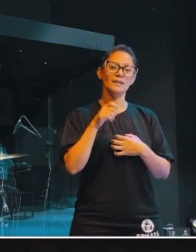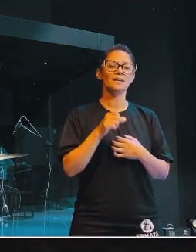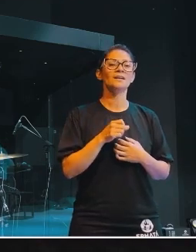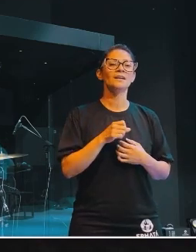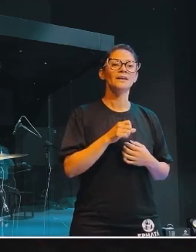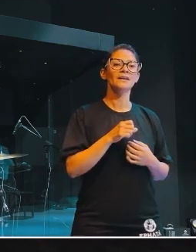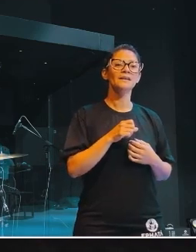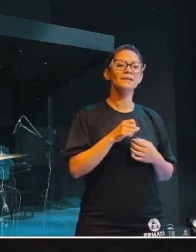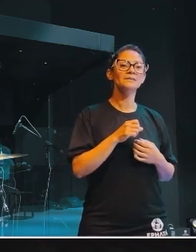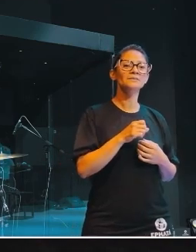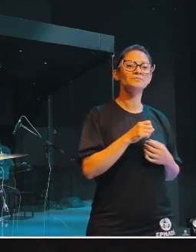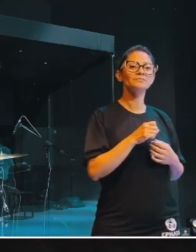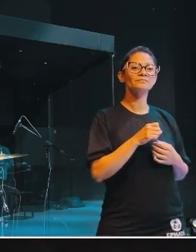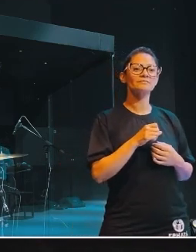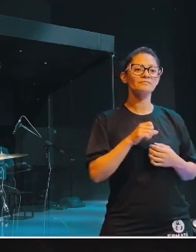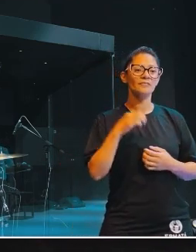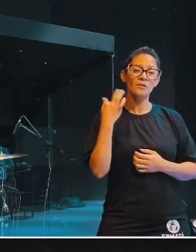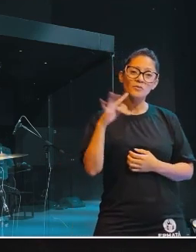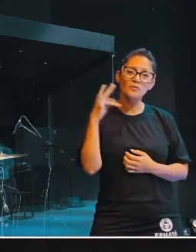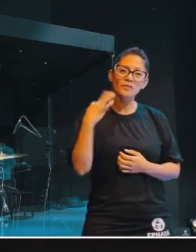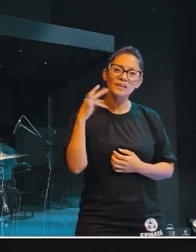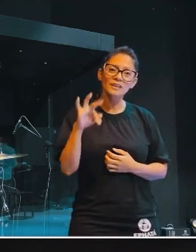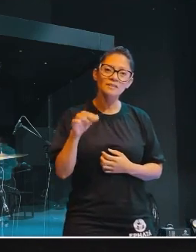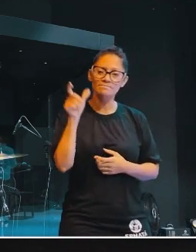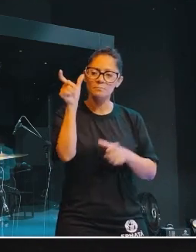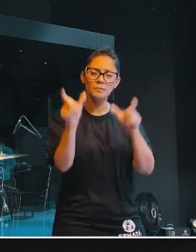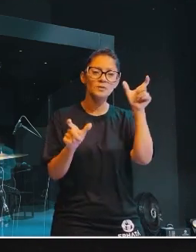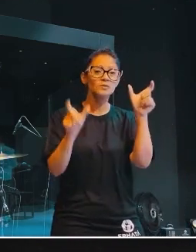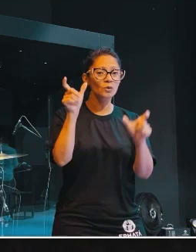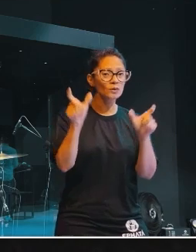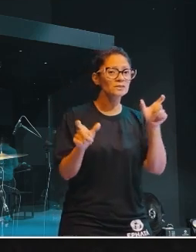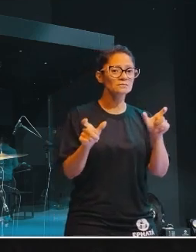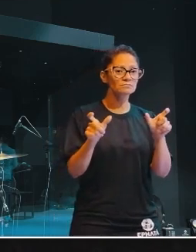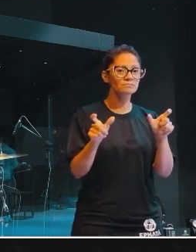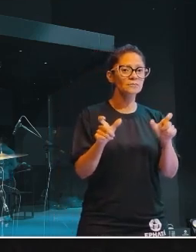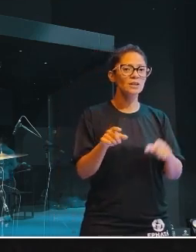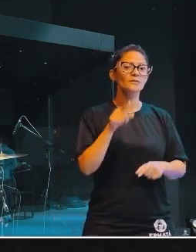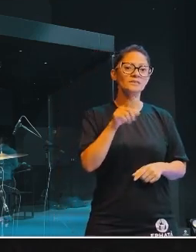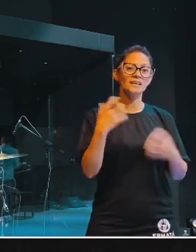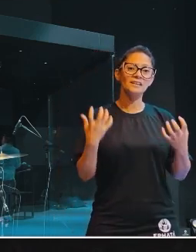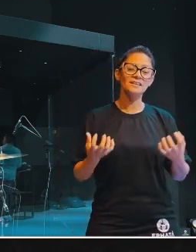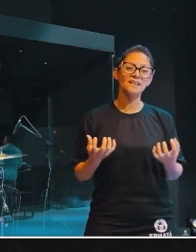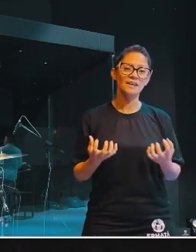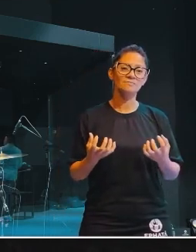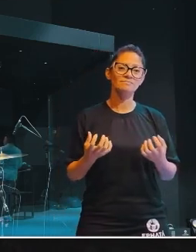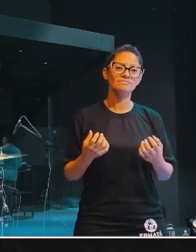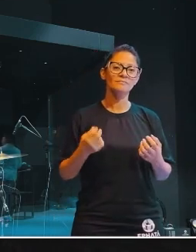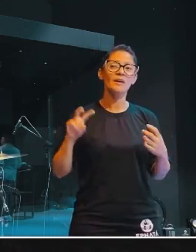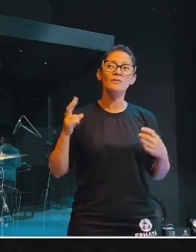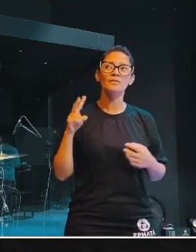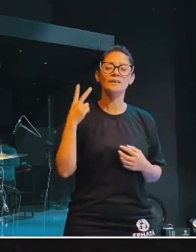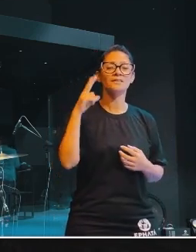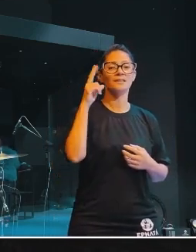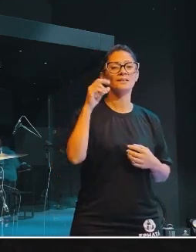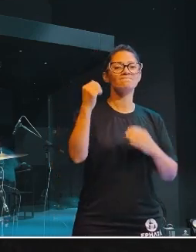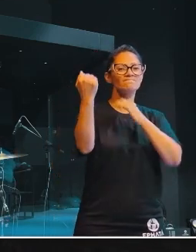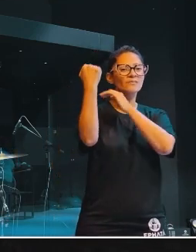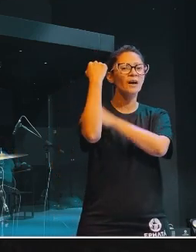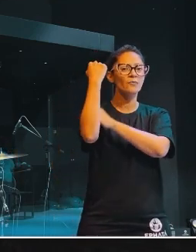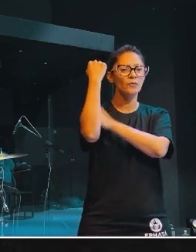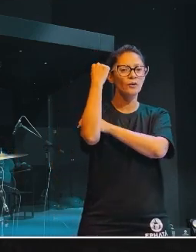Se você quiser vencer essa guerra, essa batalha, na tua força você vai matar pessoas.